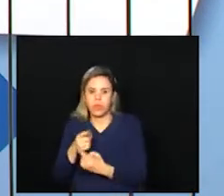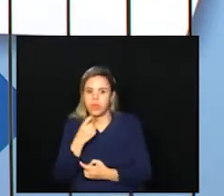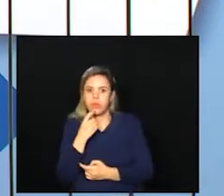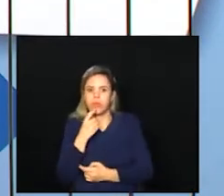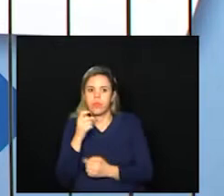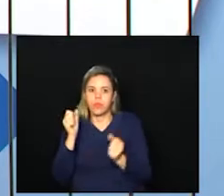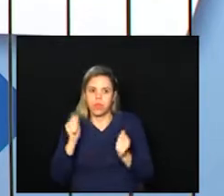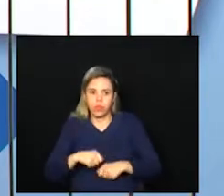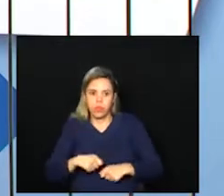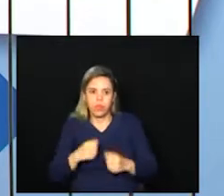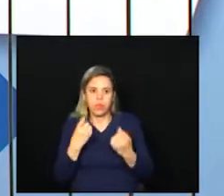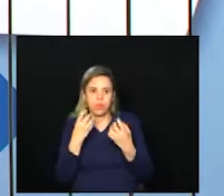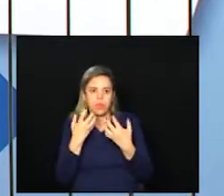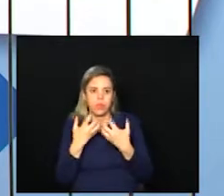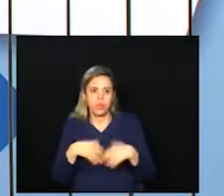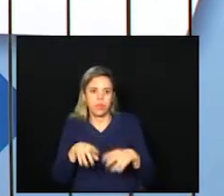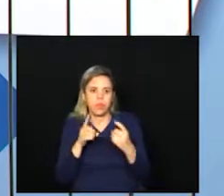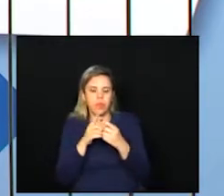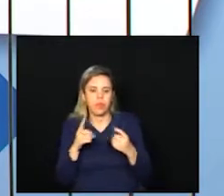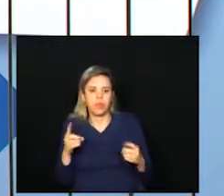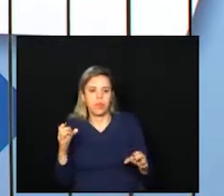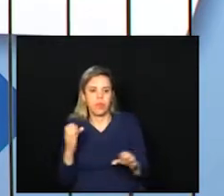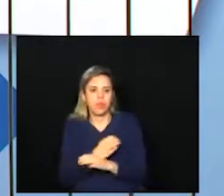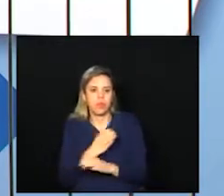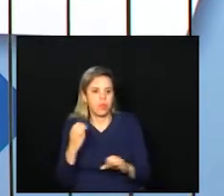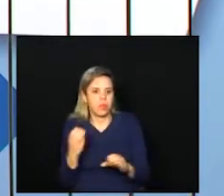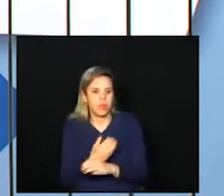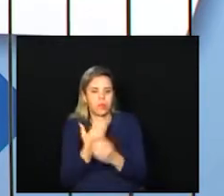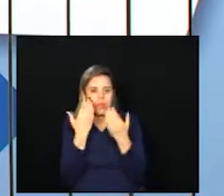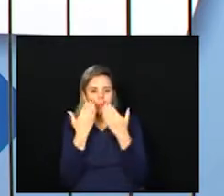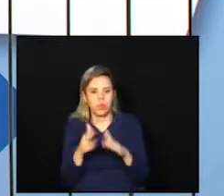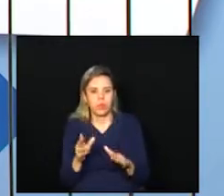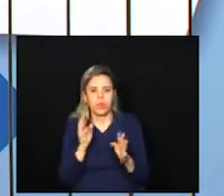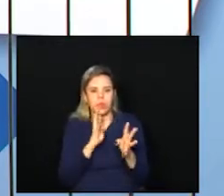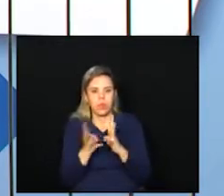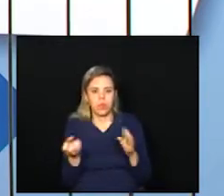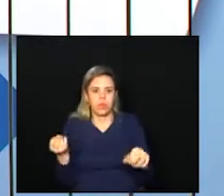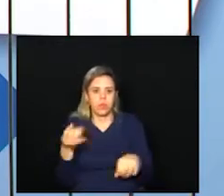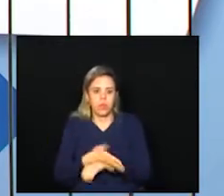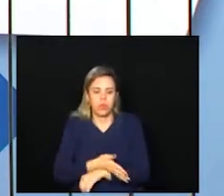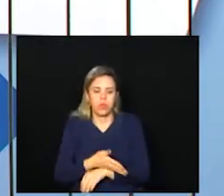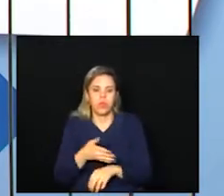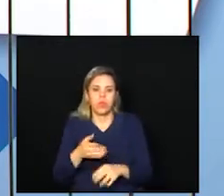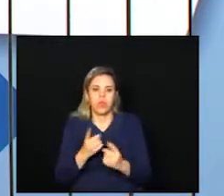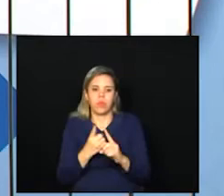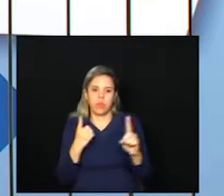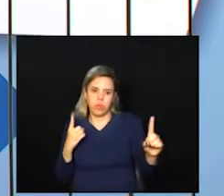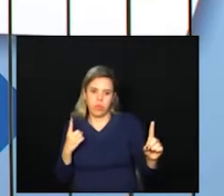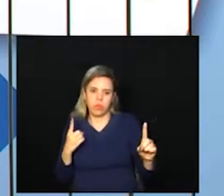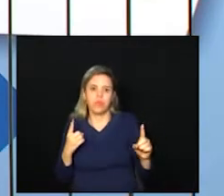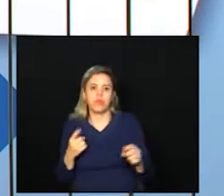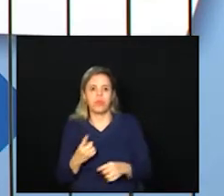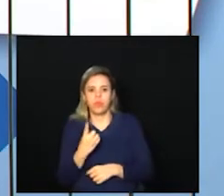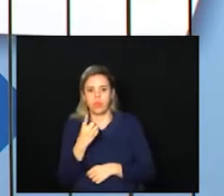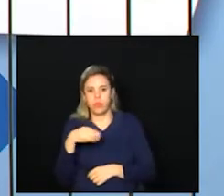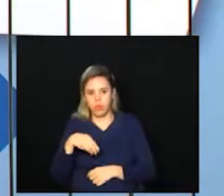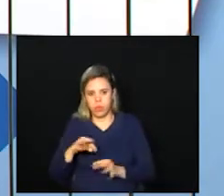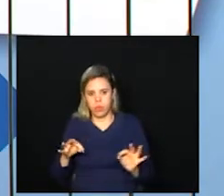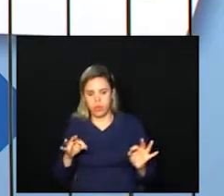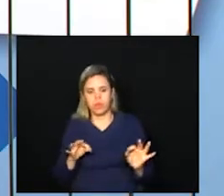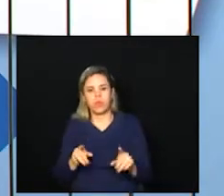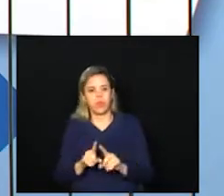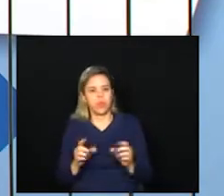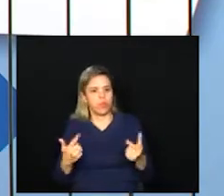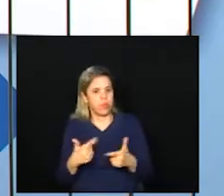Campinas poderão funcionar com 100% de ocupação, respeitando o distanciamento mínimo de 1 metro.